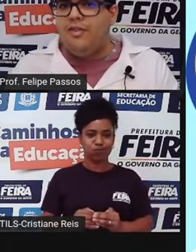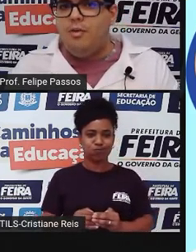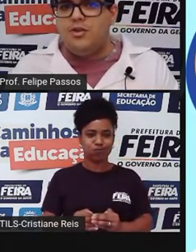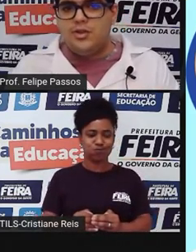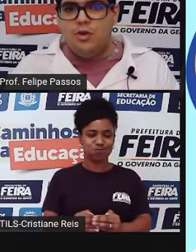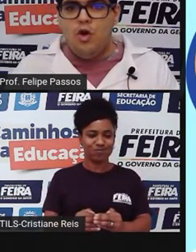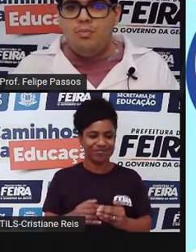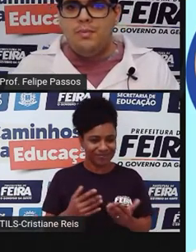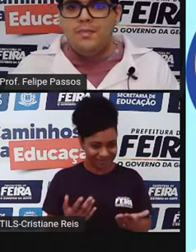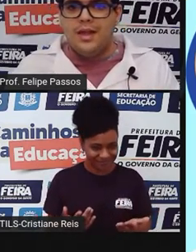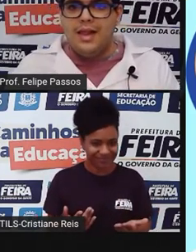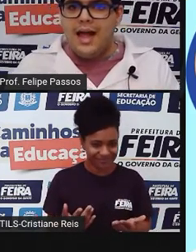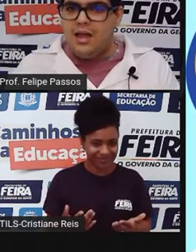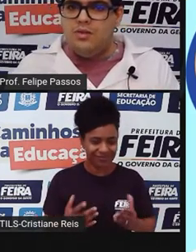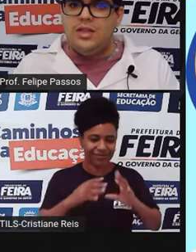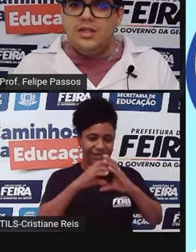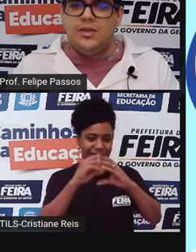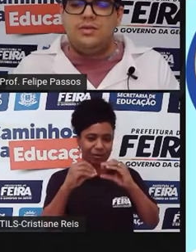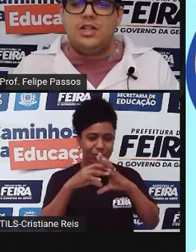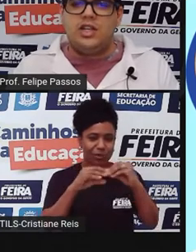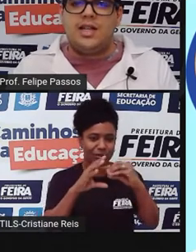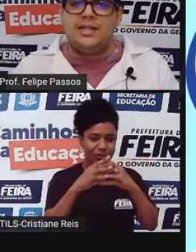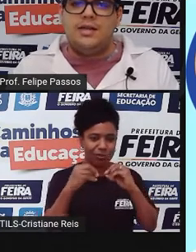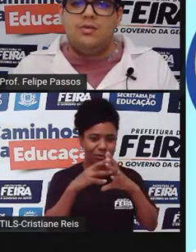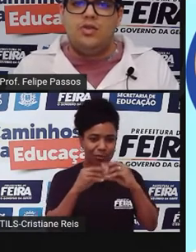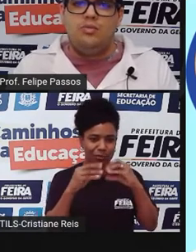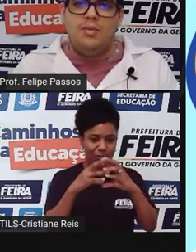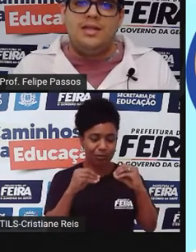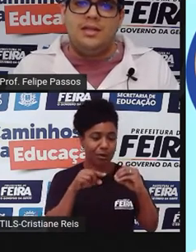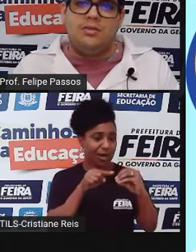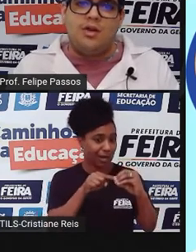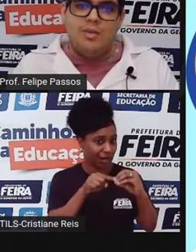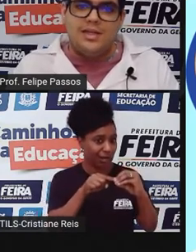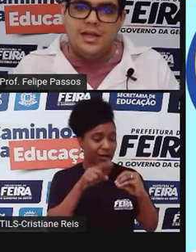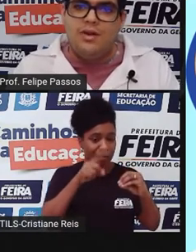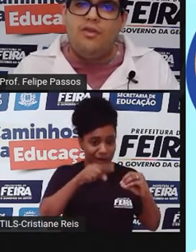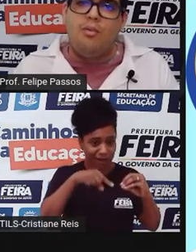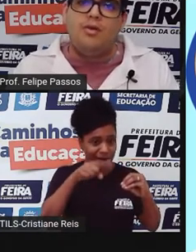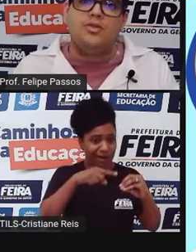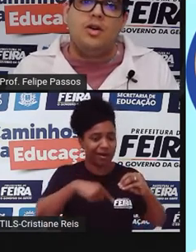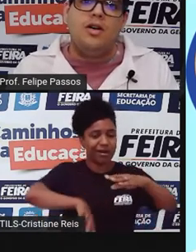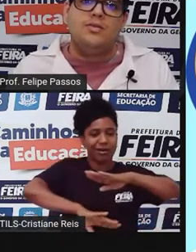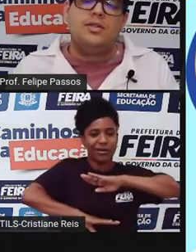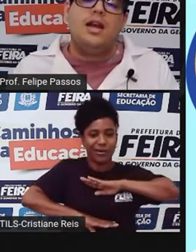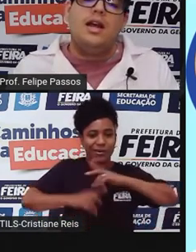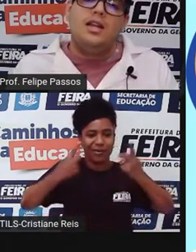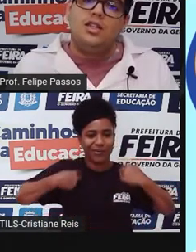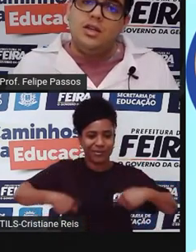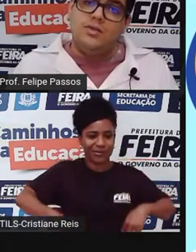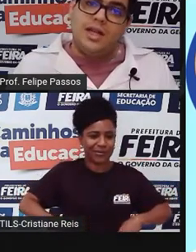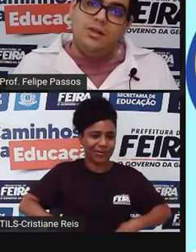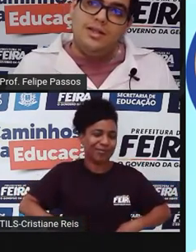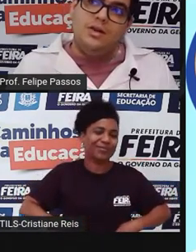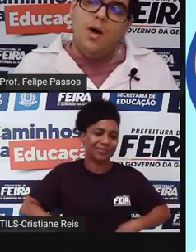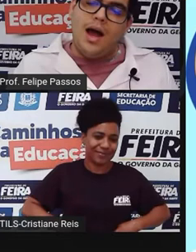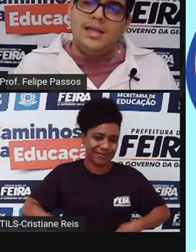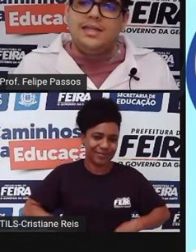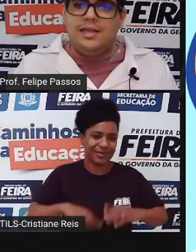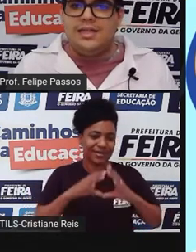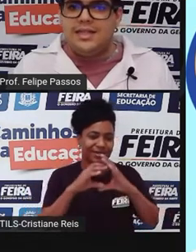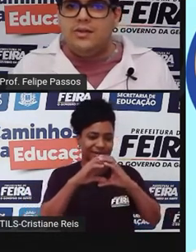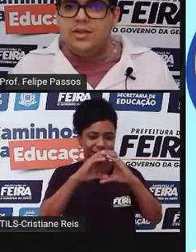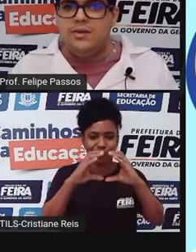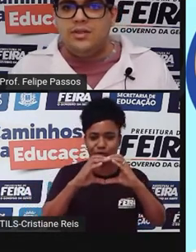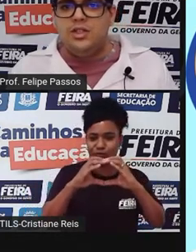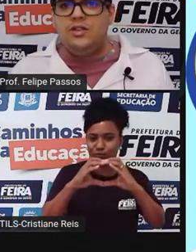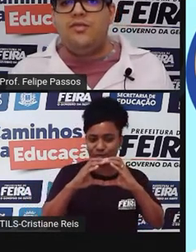o que forma o nosso corpo. Lá no iniciozinho da gestação, quando o bebezinho está começando a formar os órgãos, tinham células iguais e